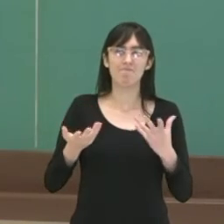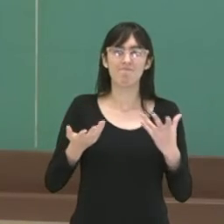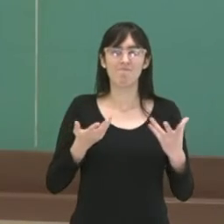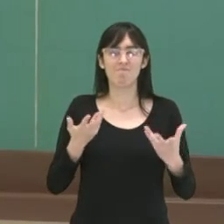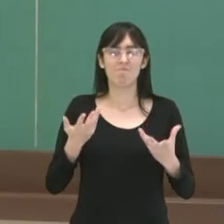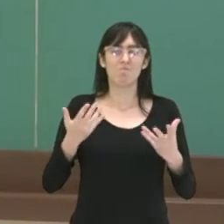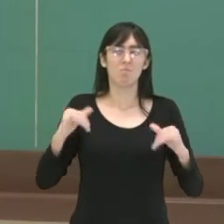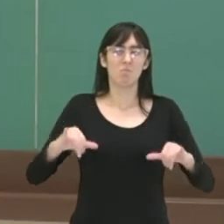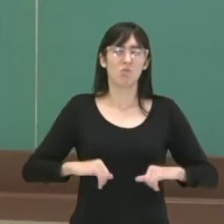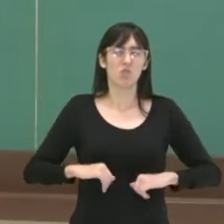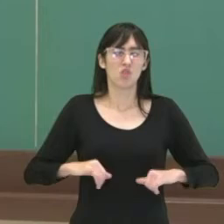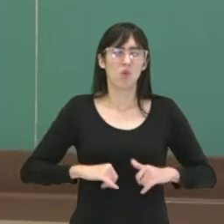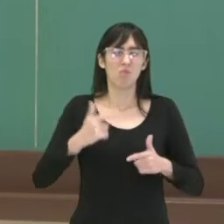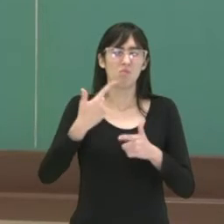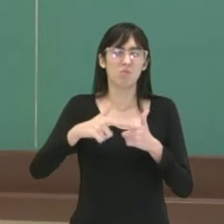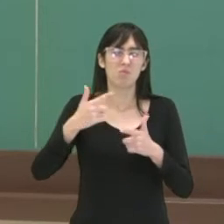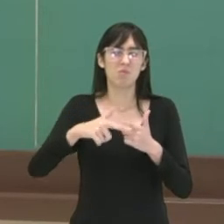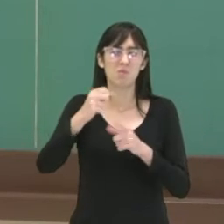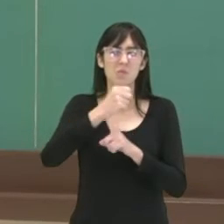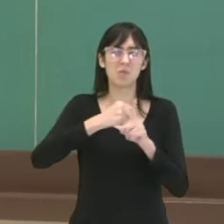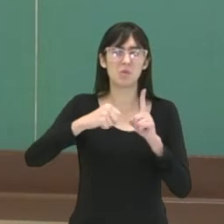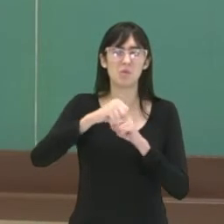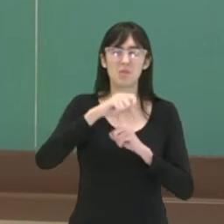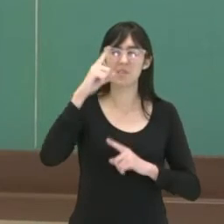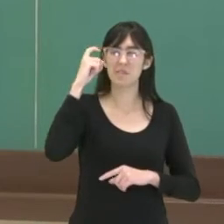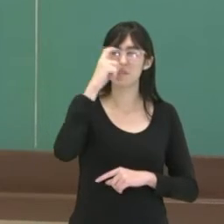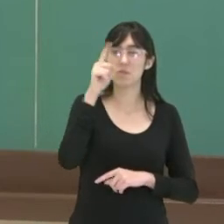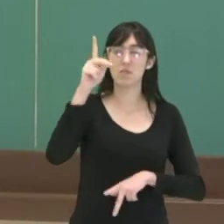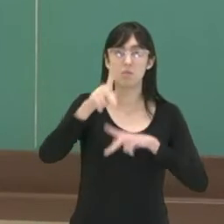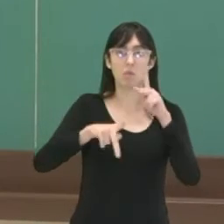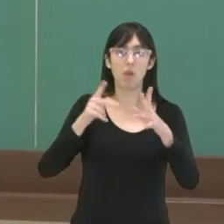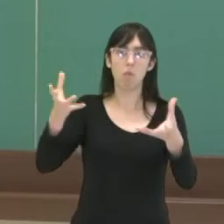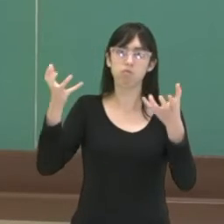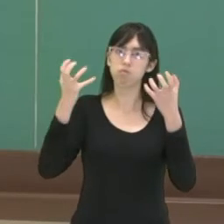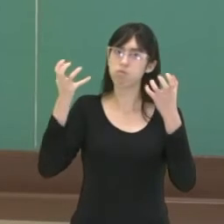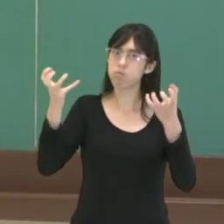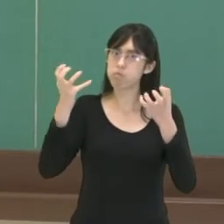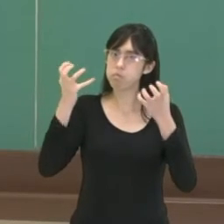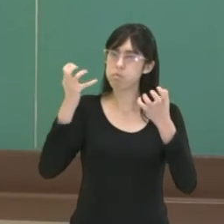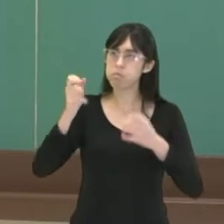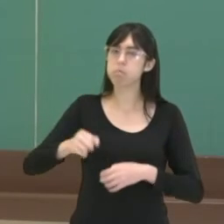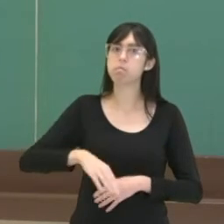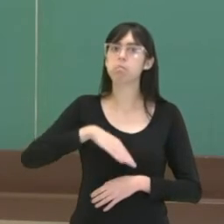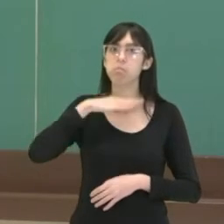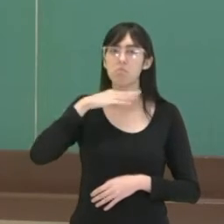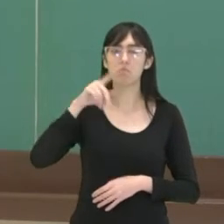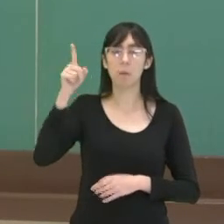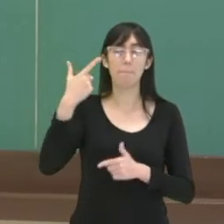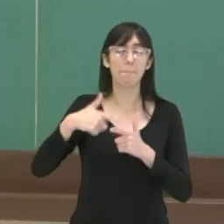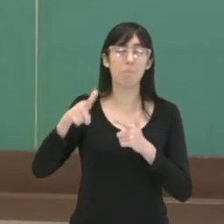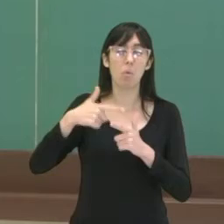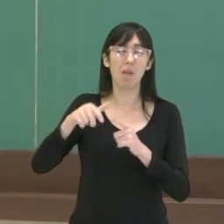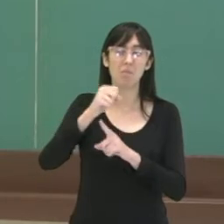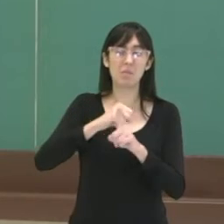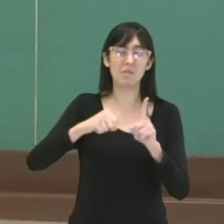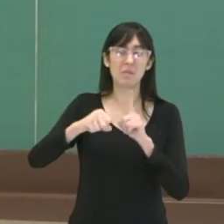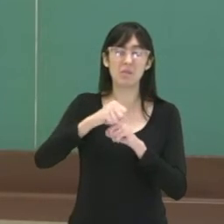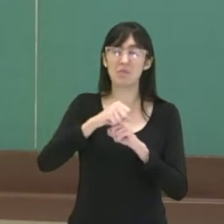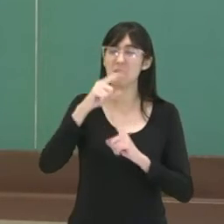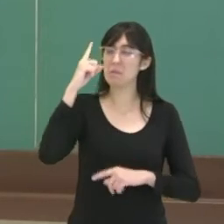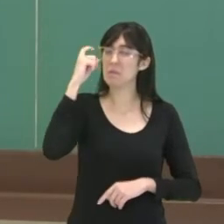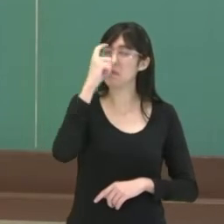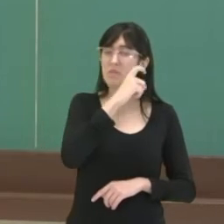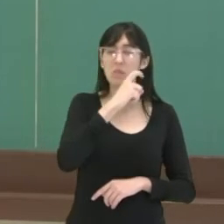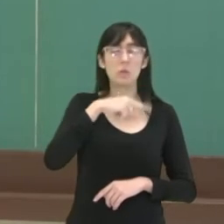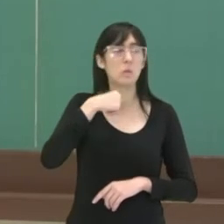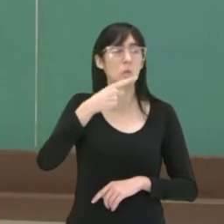vários problemas sociais, na verdade. Uma população já grande para aquela época, grandes problemas sociais que não se